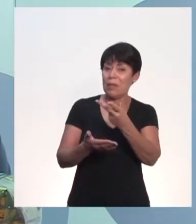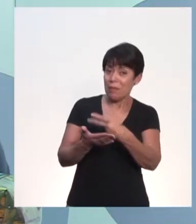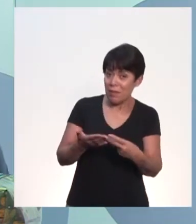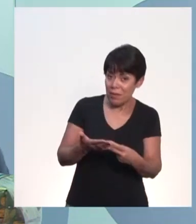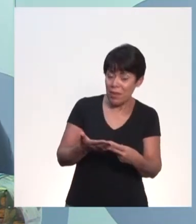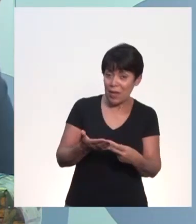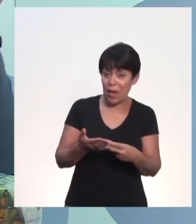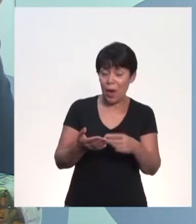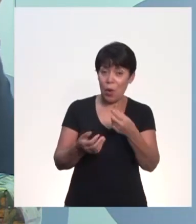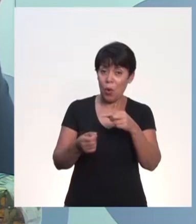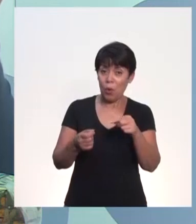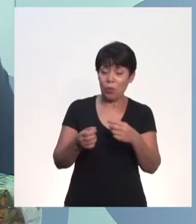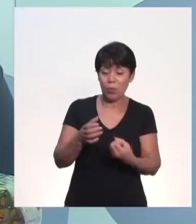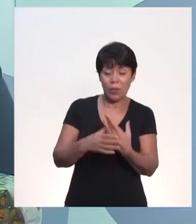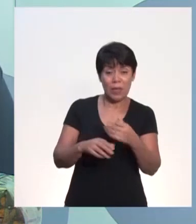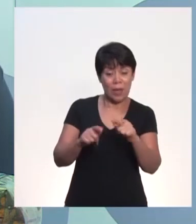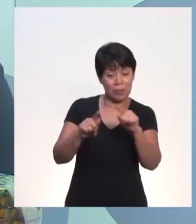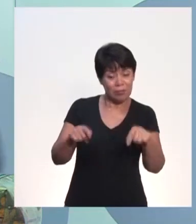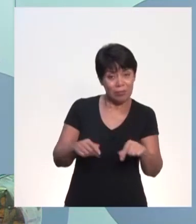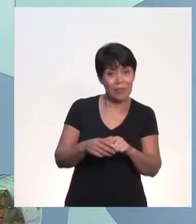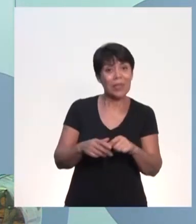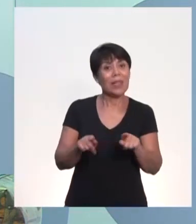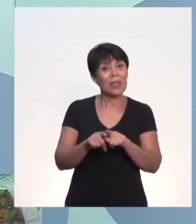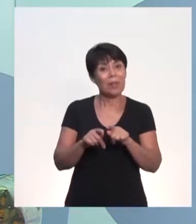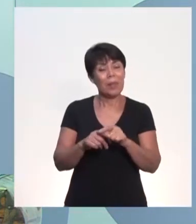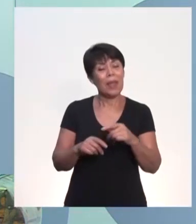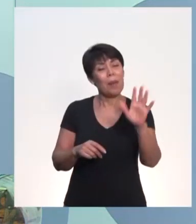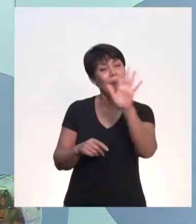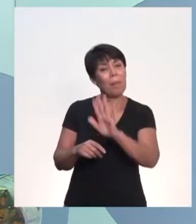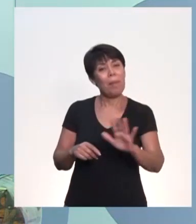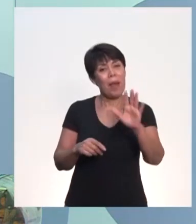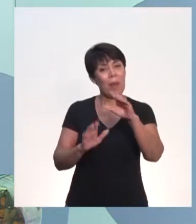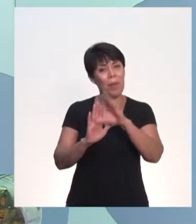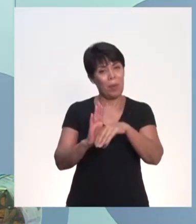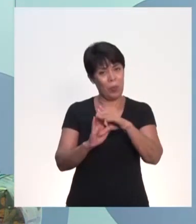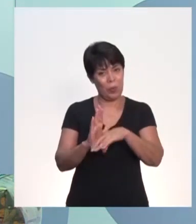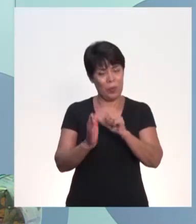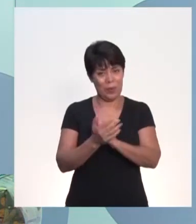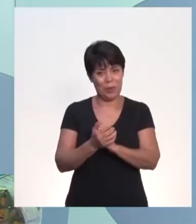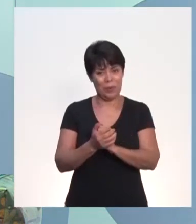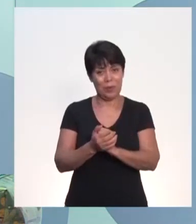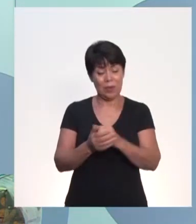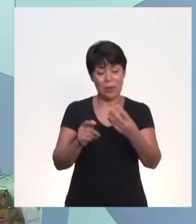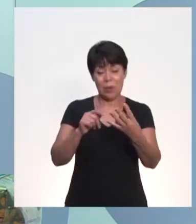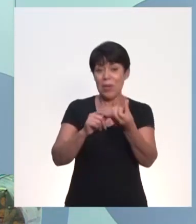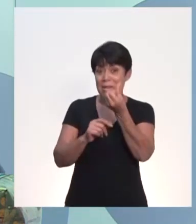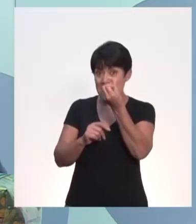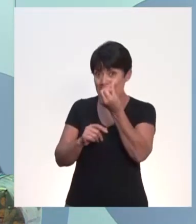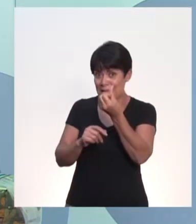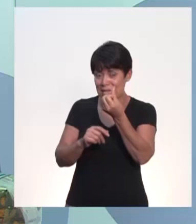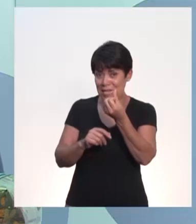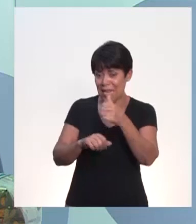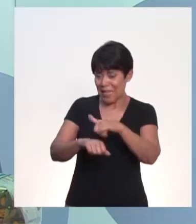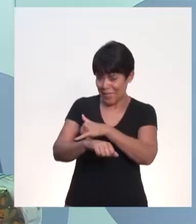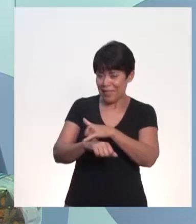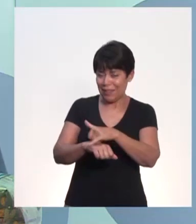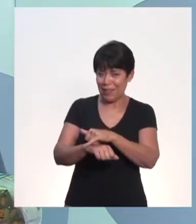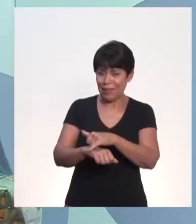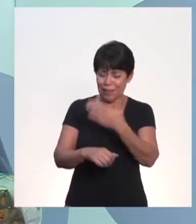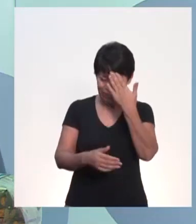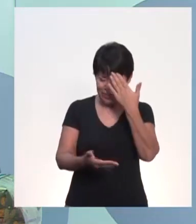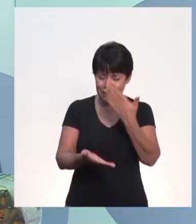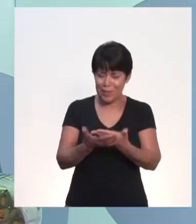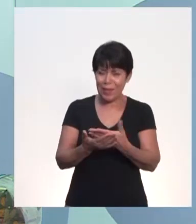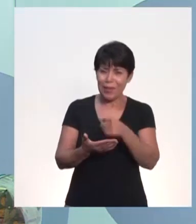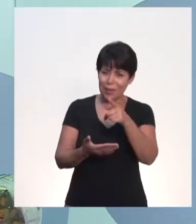ou esquematizar e, por último, criar um mapa de conceitos. Com essas 6 técnicas, eu tenho certeza que vocês vão